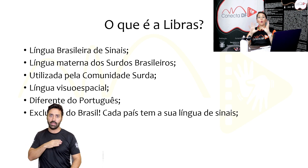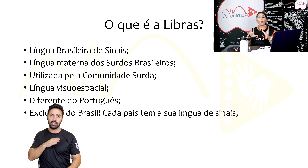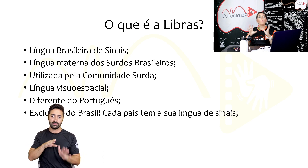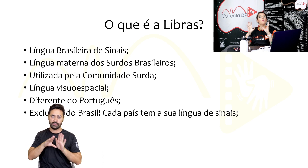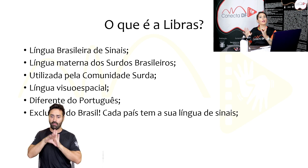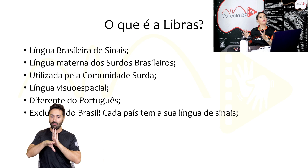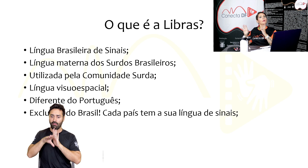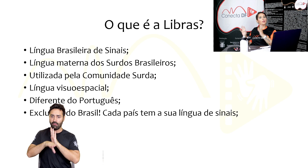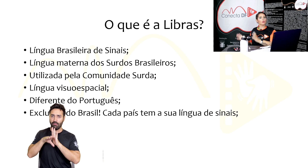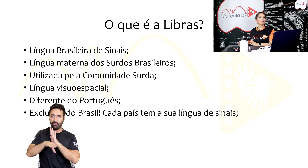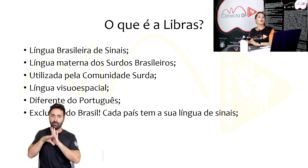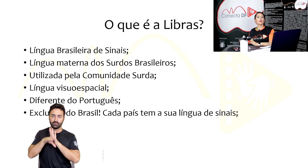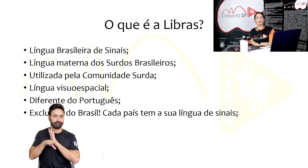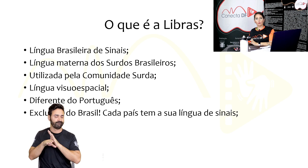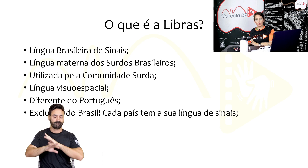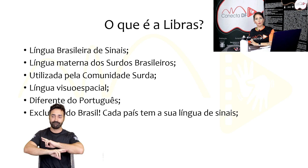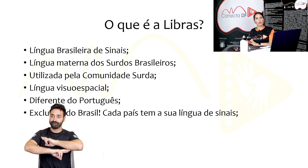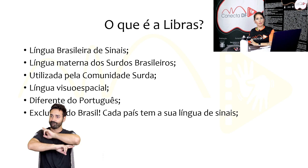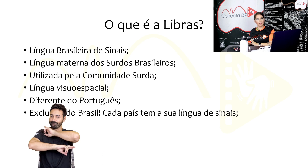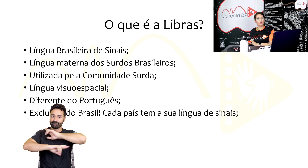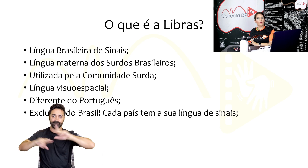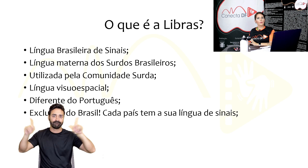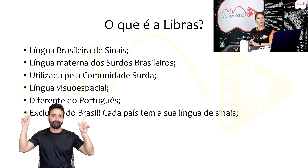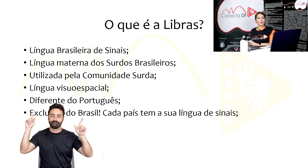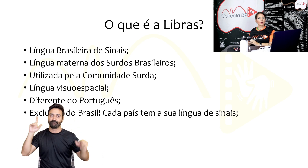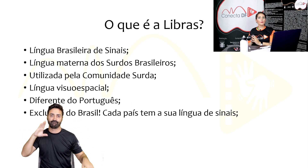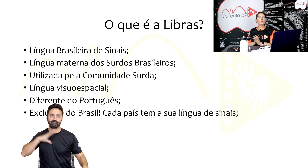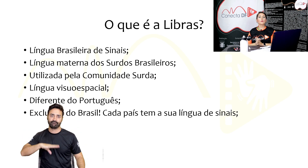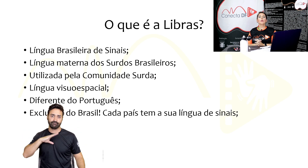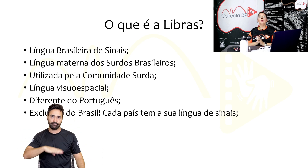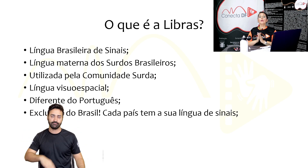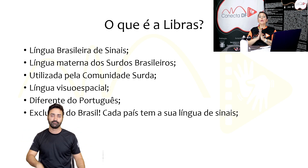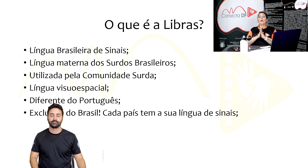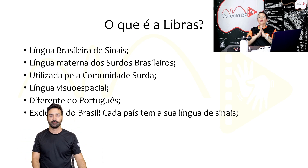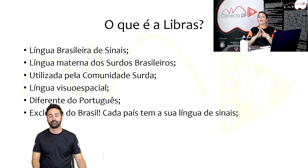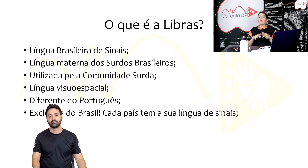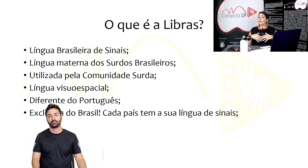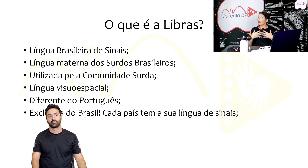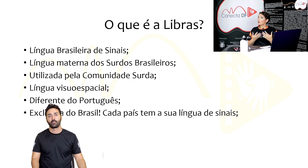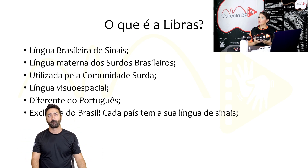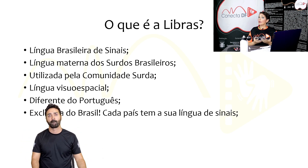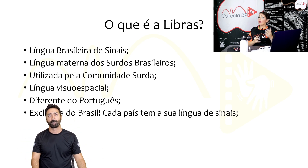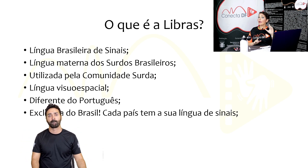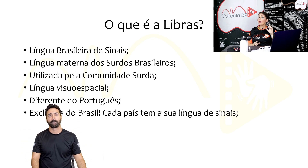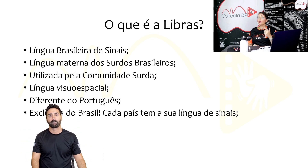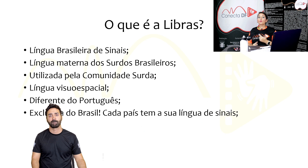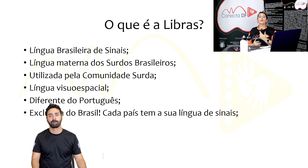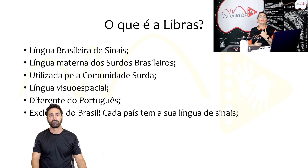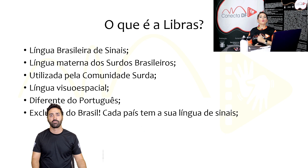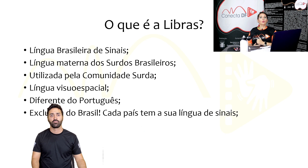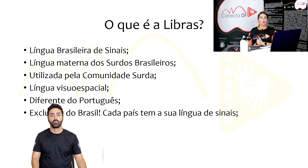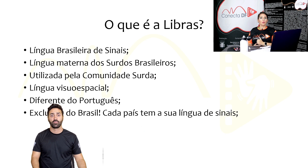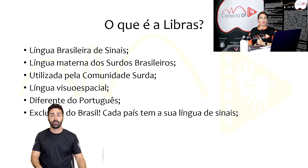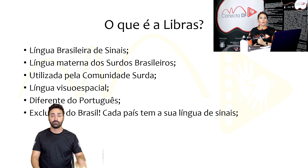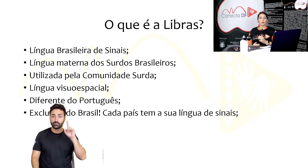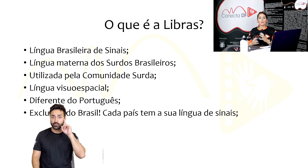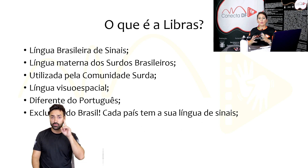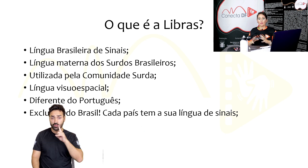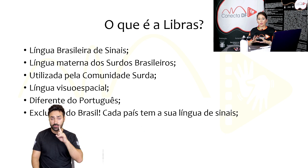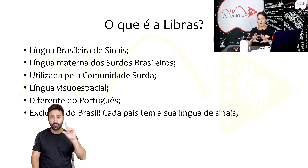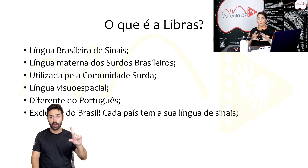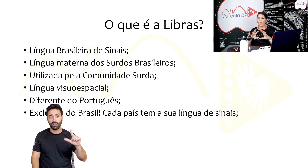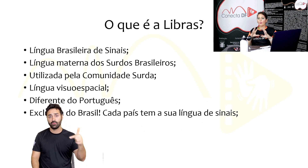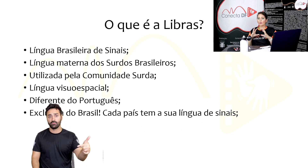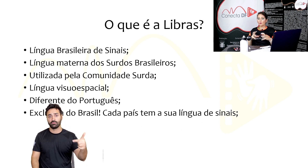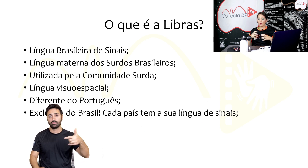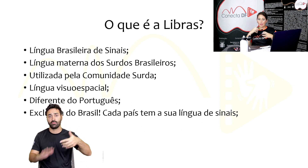é completamente diferente do português, tá? Deve ser considerada a L1 dos surdos, ou